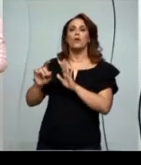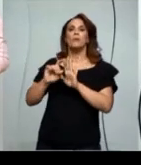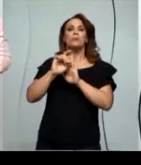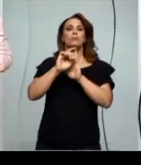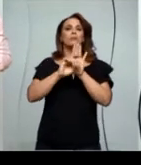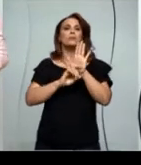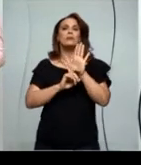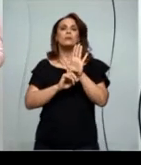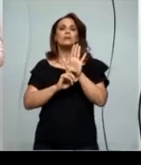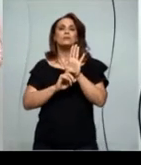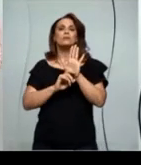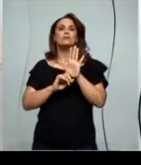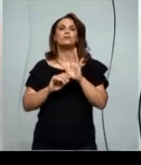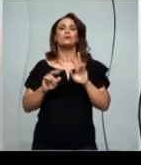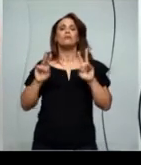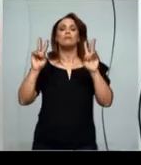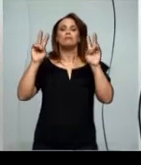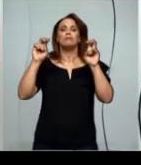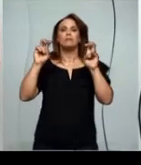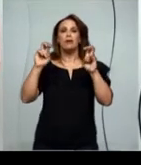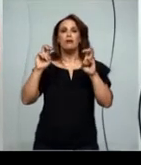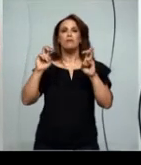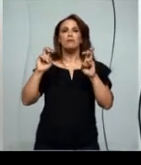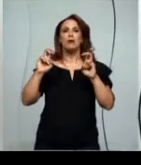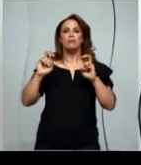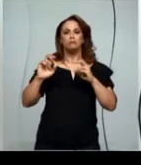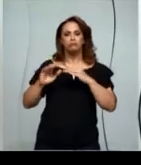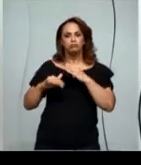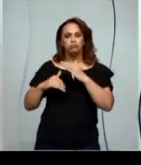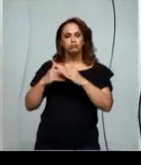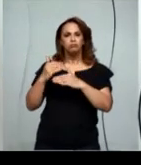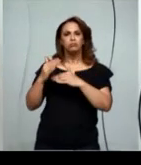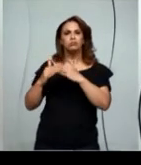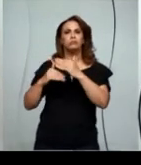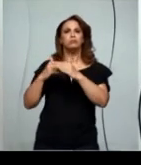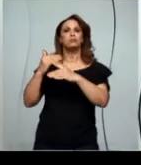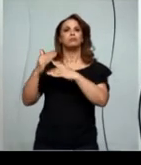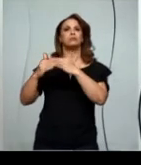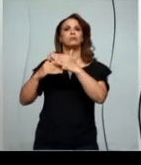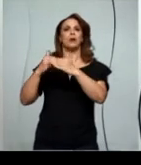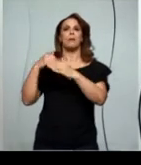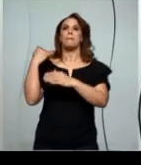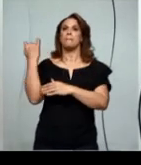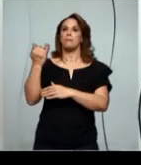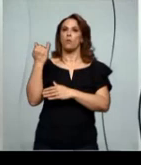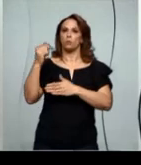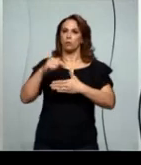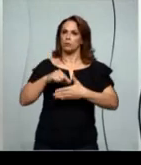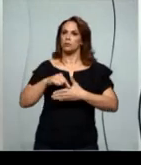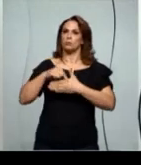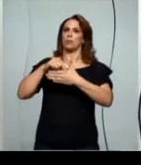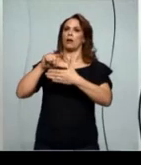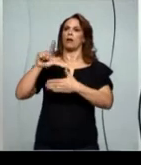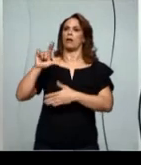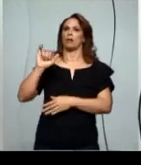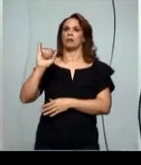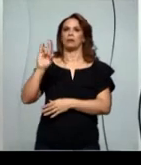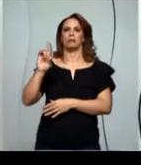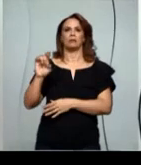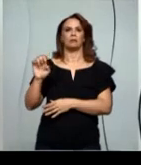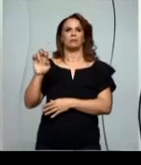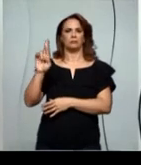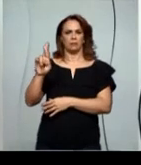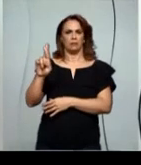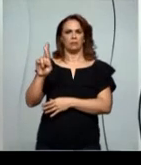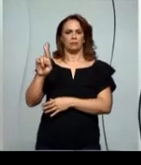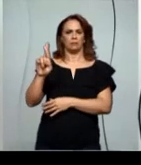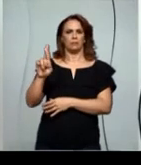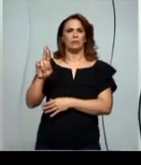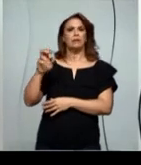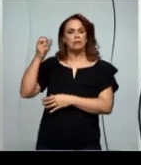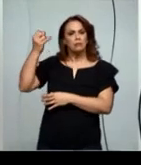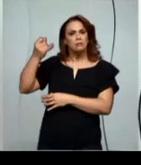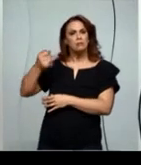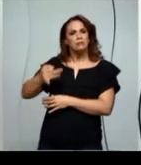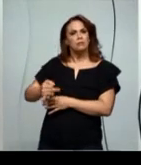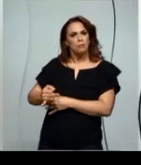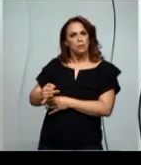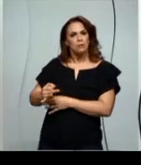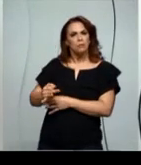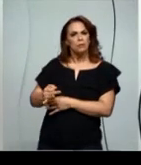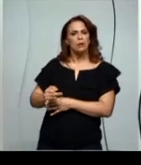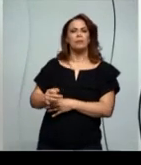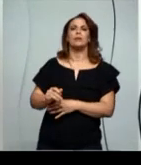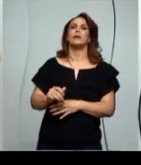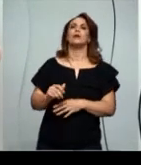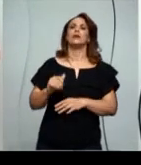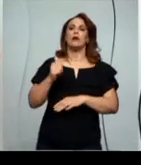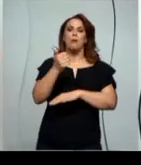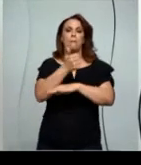líderes? Então, para a gente poder ter uma noção do que esse texto está falando, esse artigo, eles mencionam que o desenvolvimento de carreira